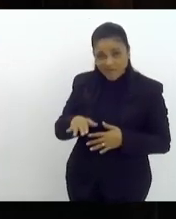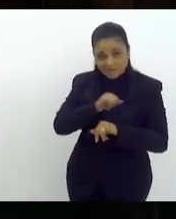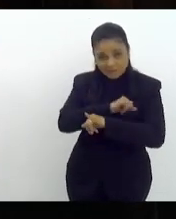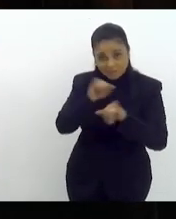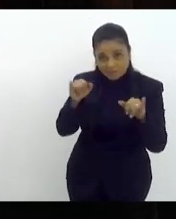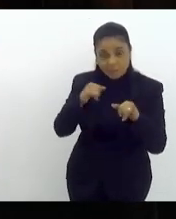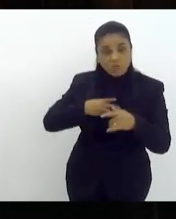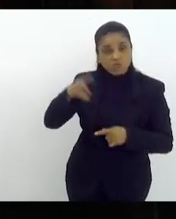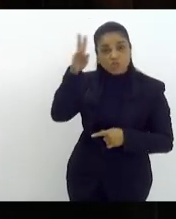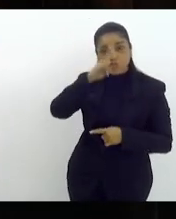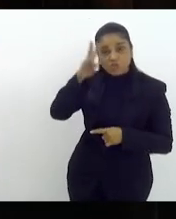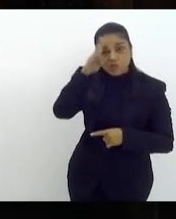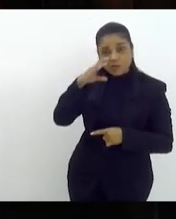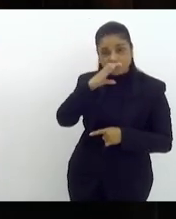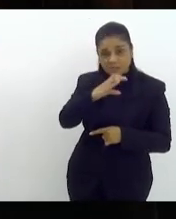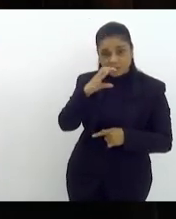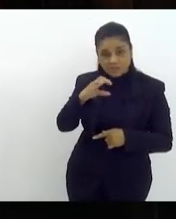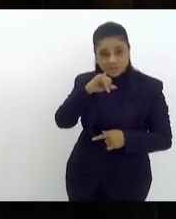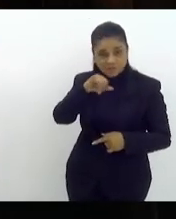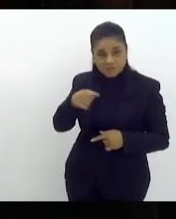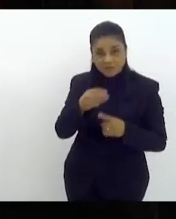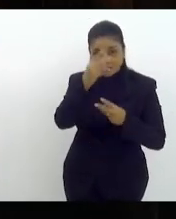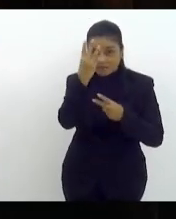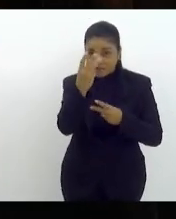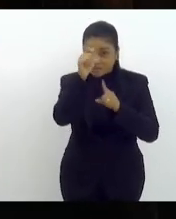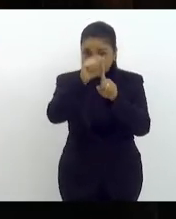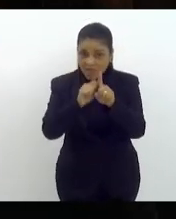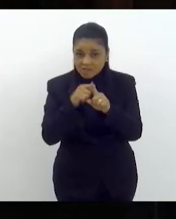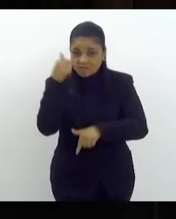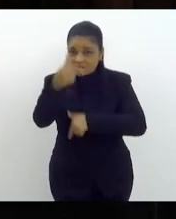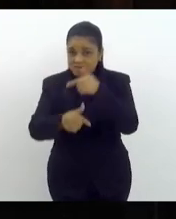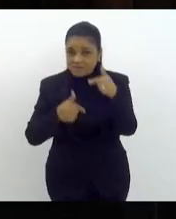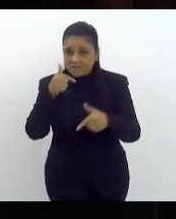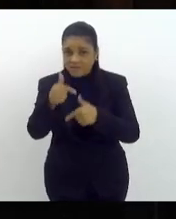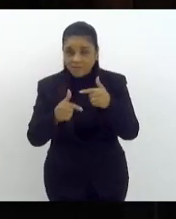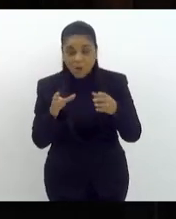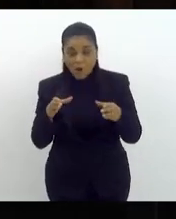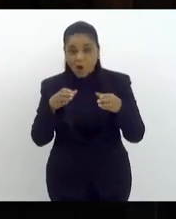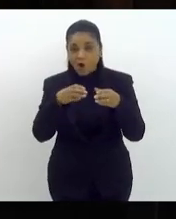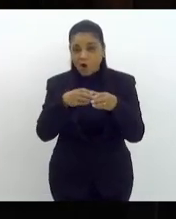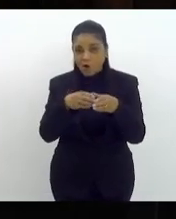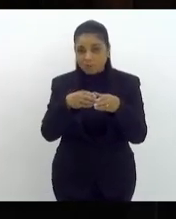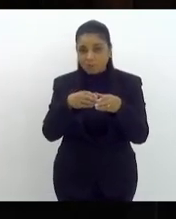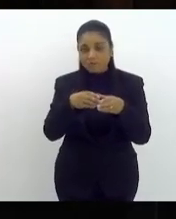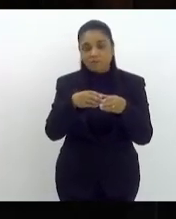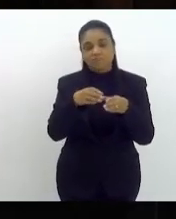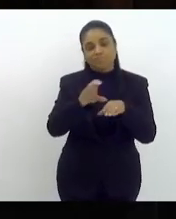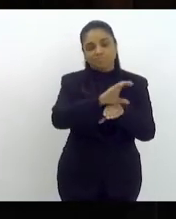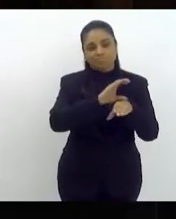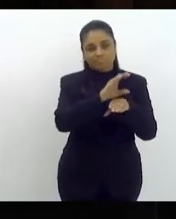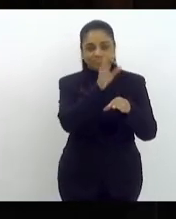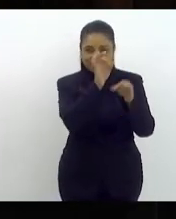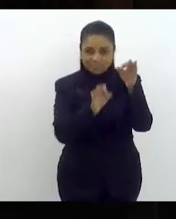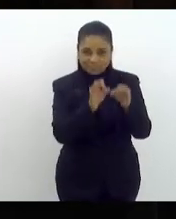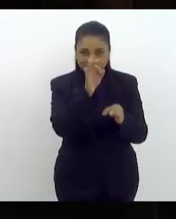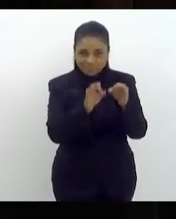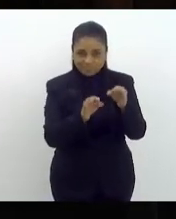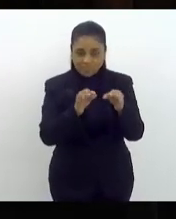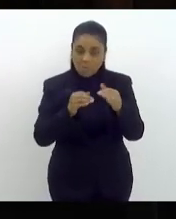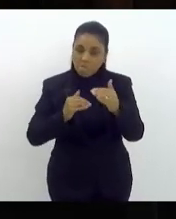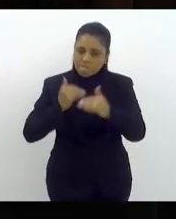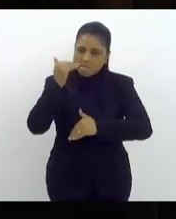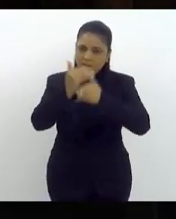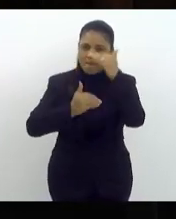historicamente nesses primeiros três meses de trabalho foi a comissão de Constituição de Justiça do Parlamento Fluminense que mais